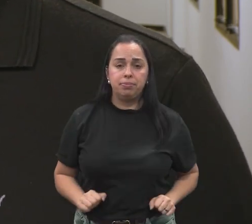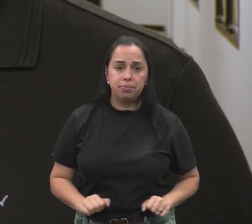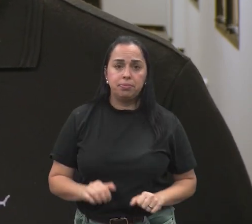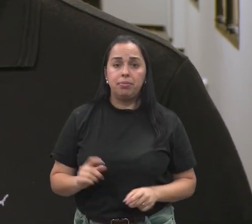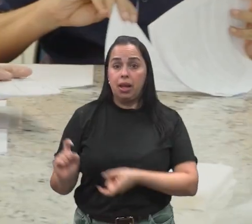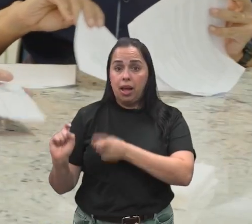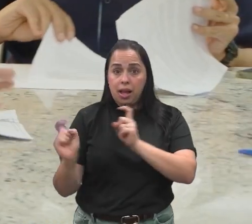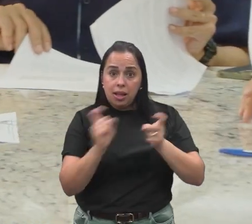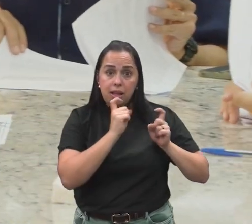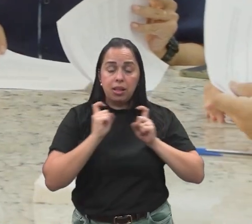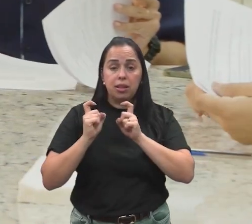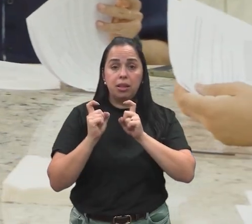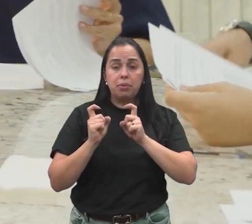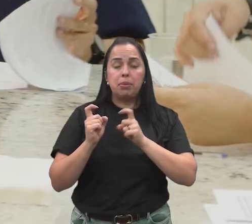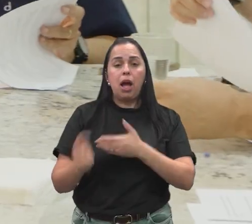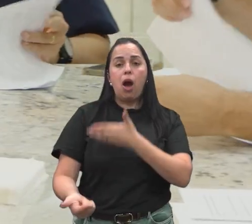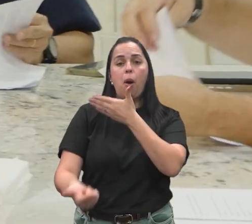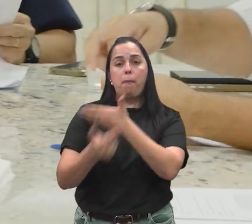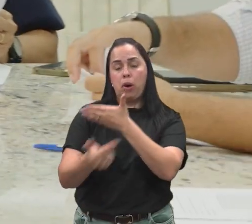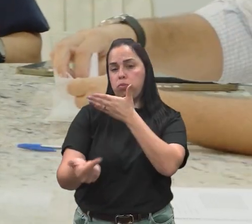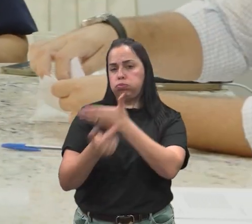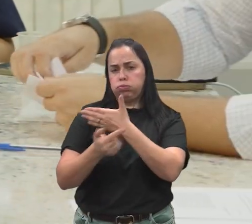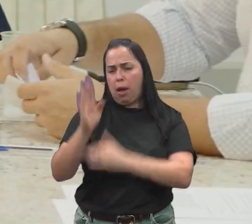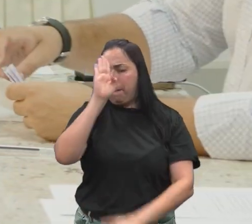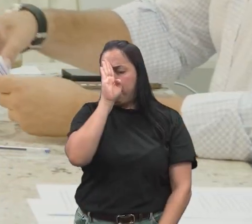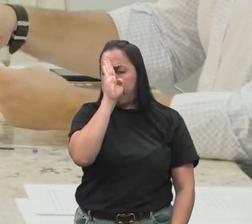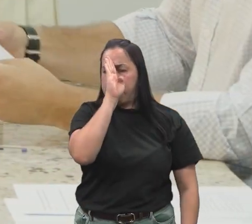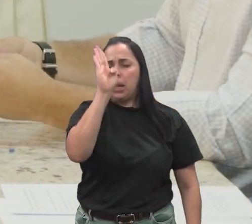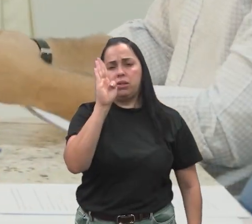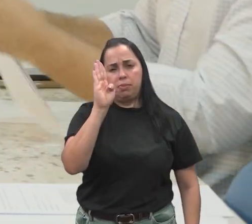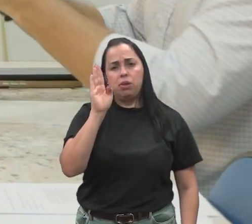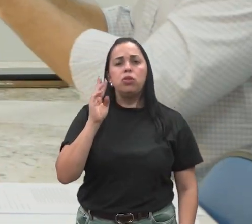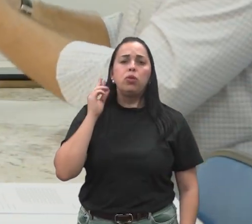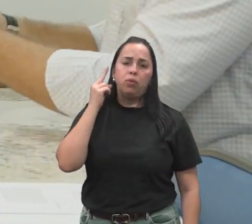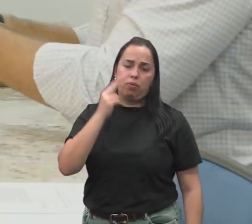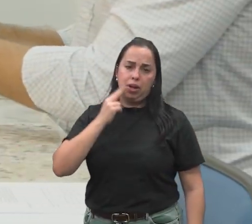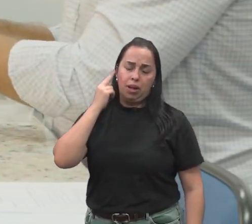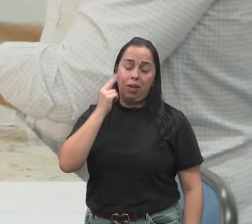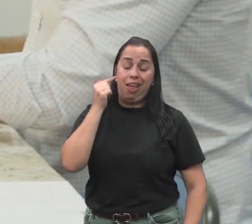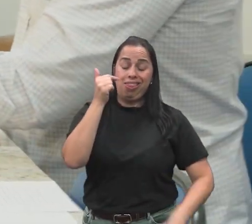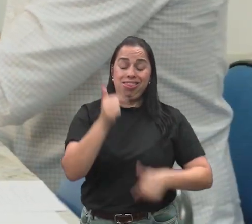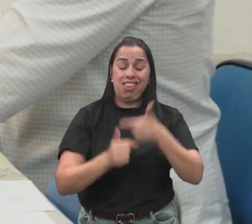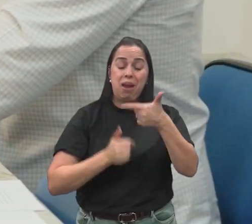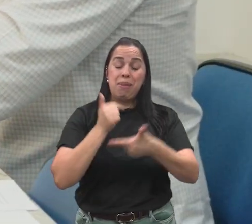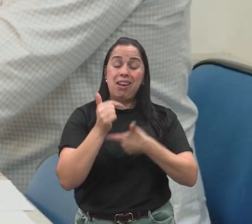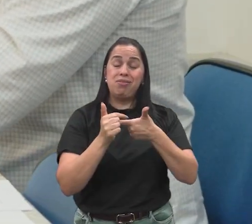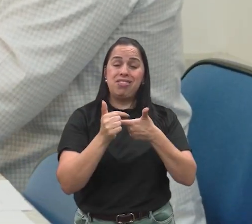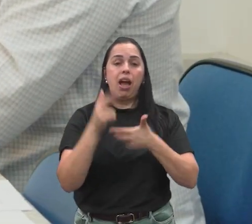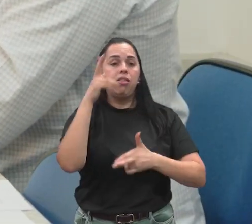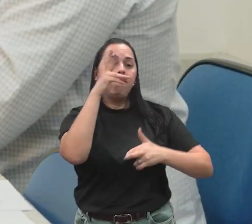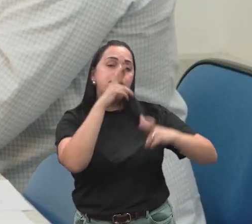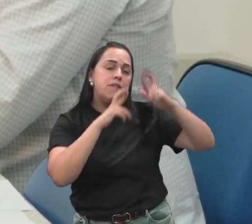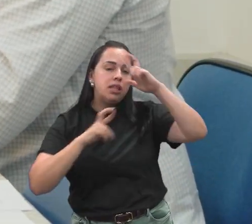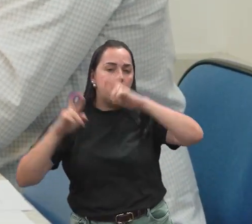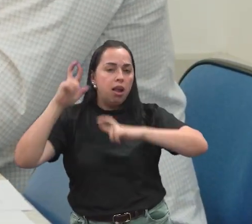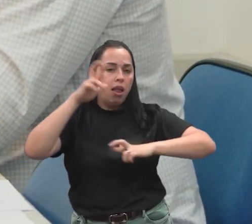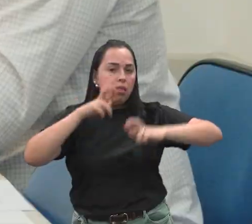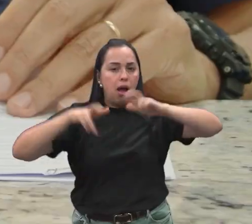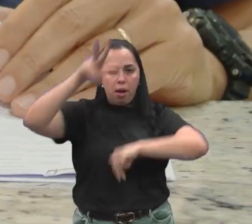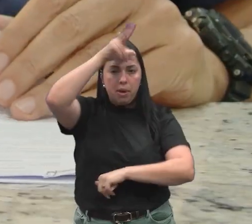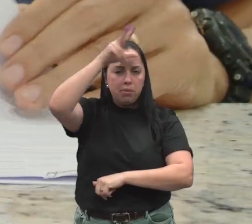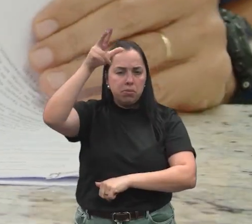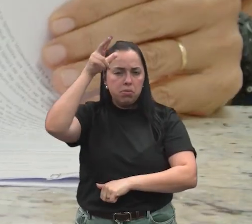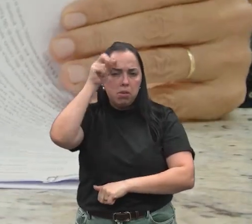seus representantes. A reunião coloca em exercício uma das principais funções de um vereador, o trabalho de